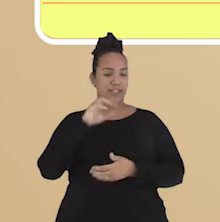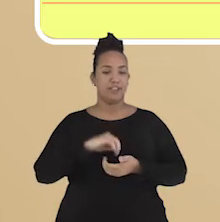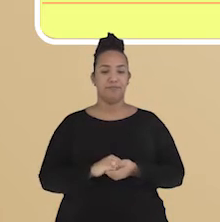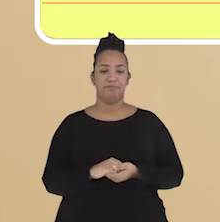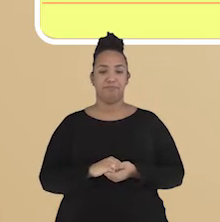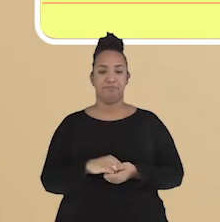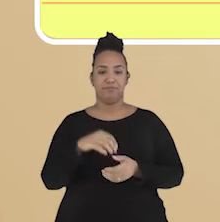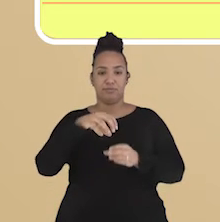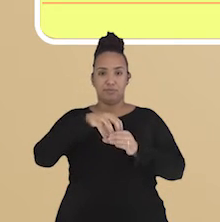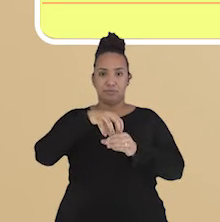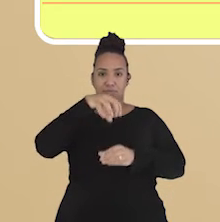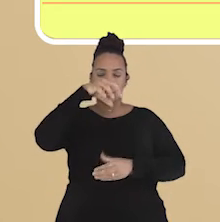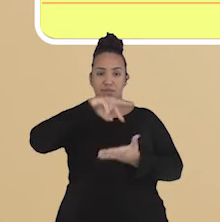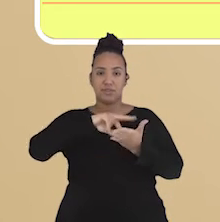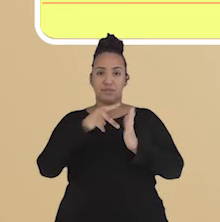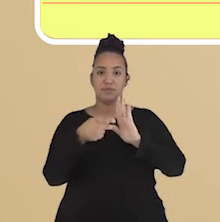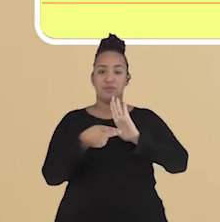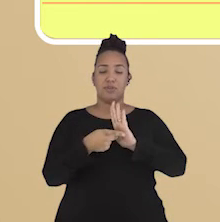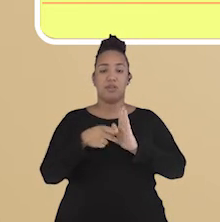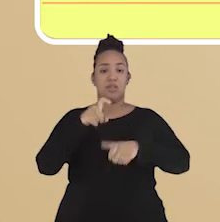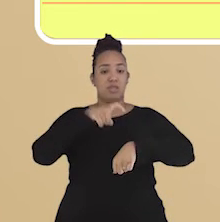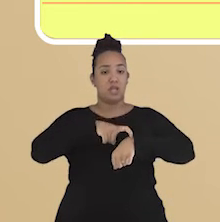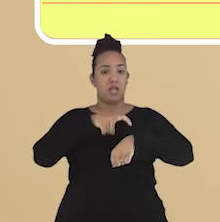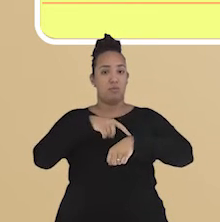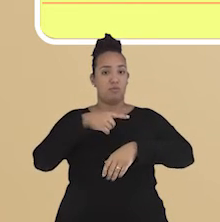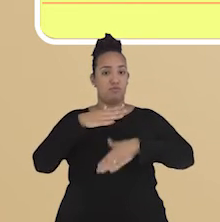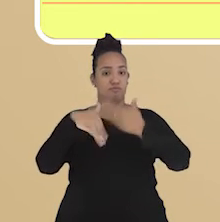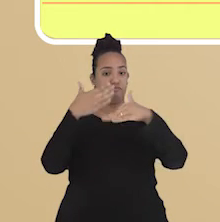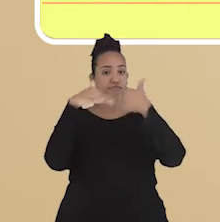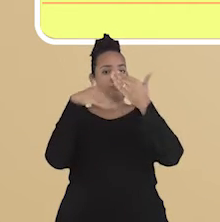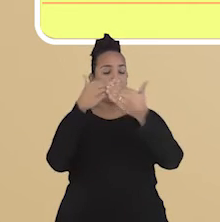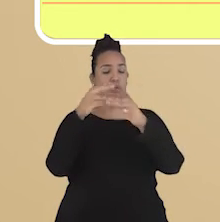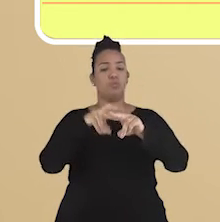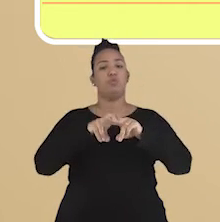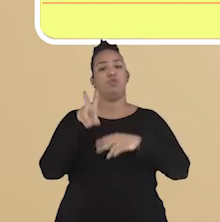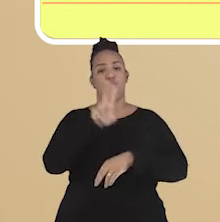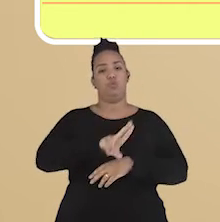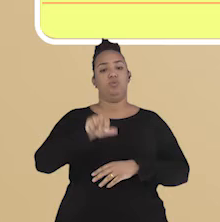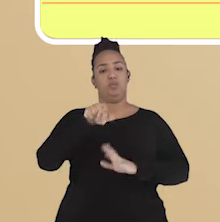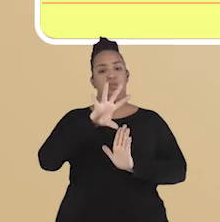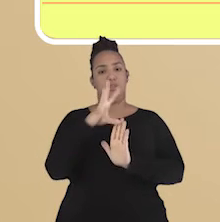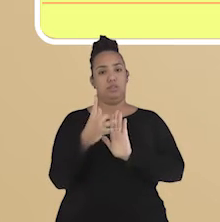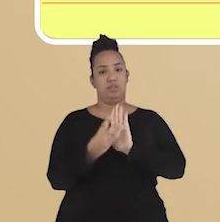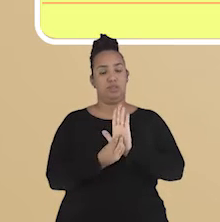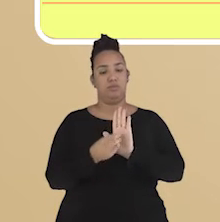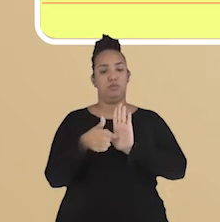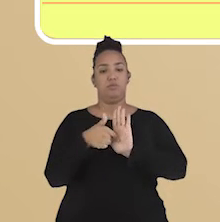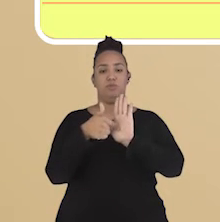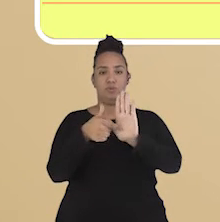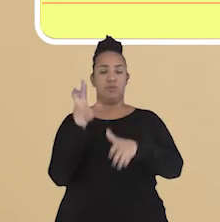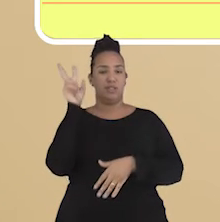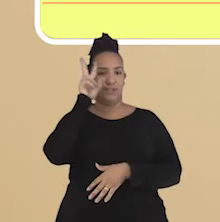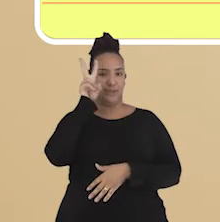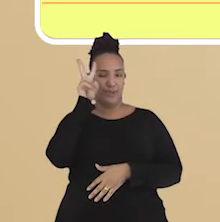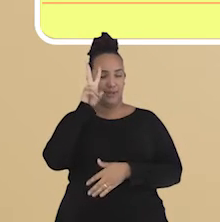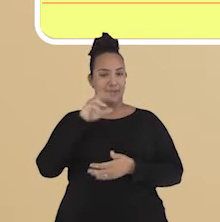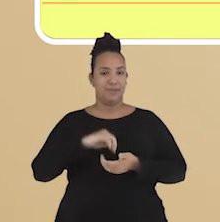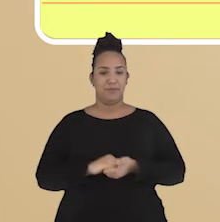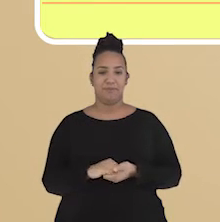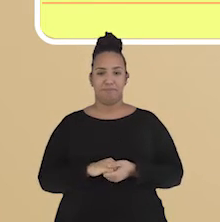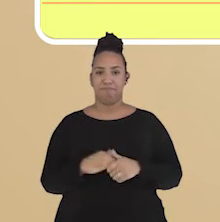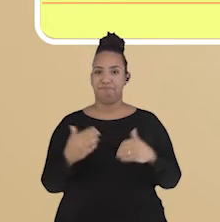que é o símbolo da história. A ampulheta representa o tempo e a evolução, por isso eles utilizam esse símbolo